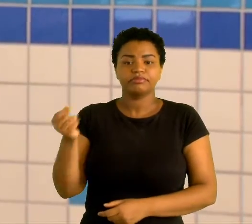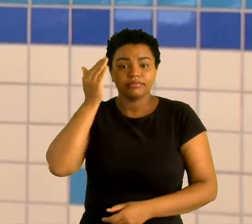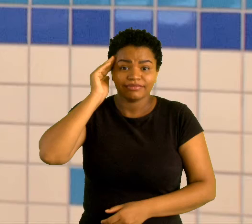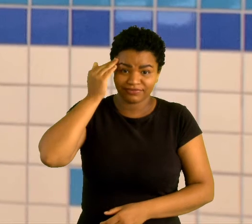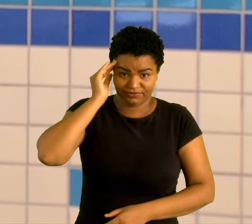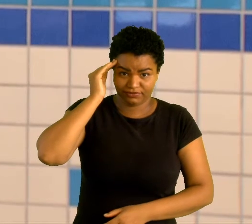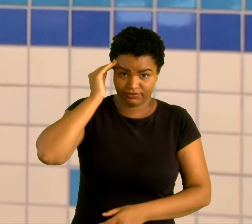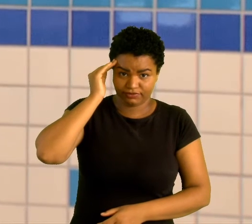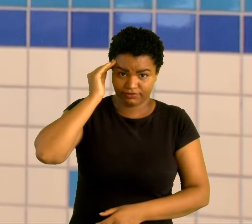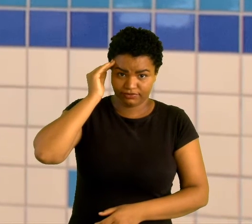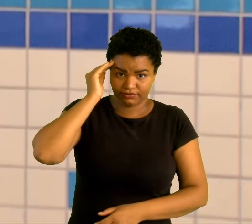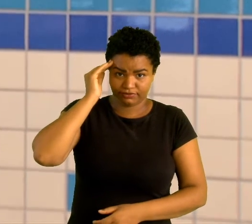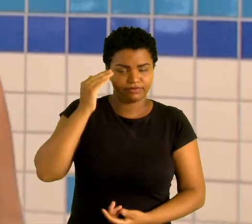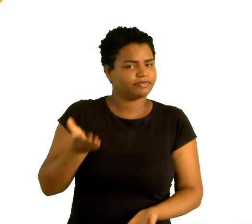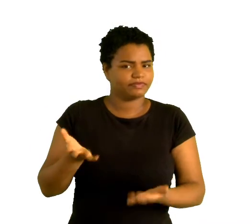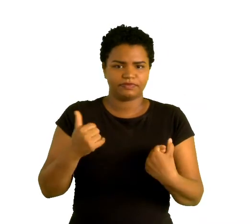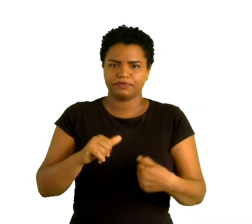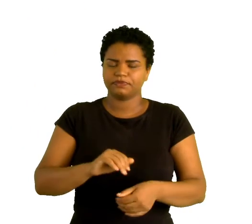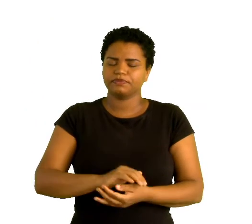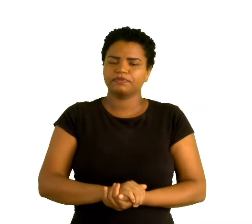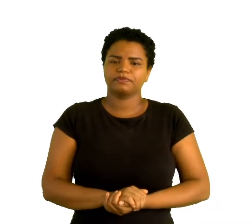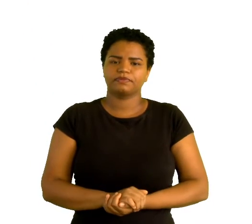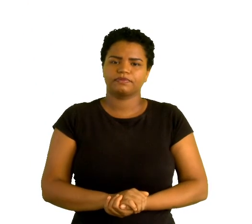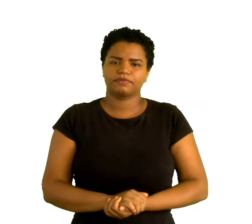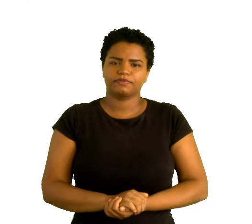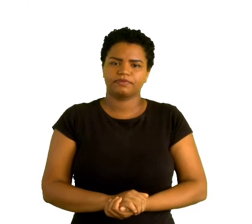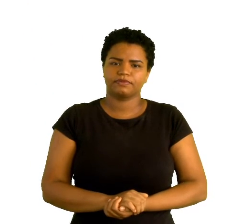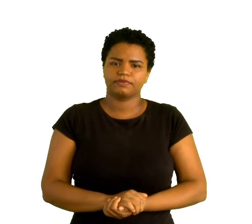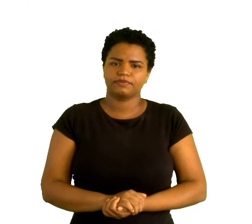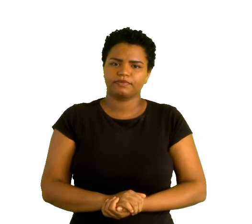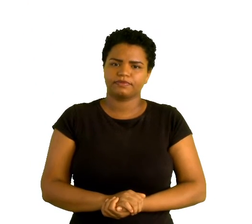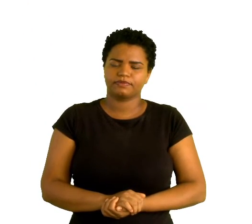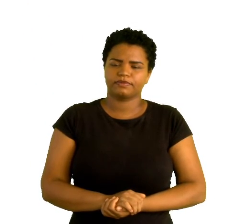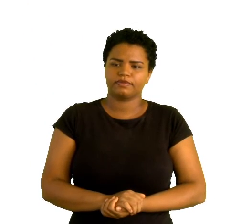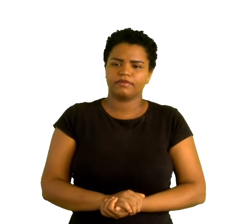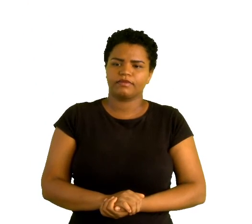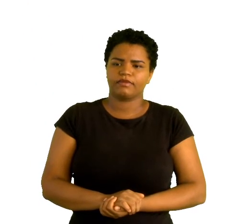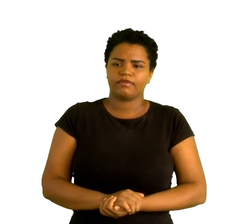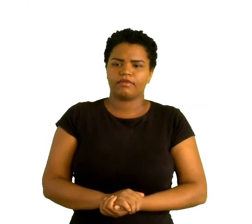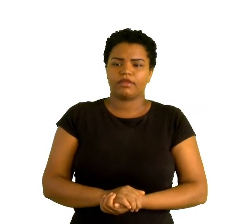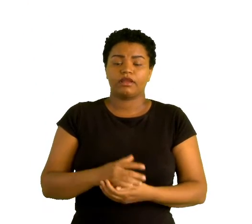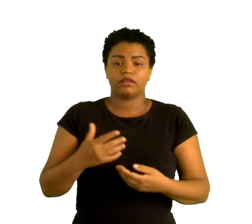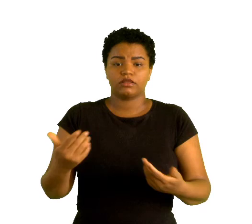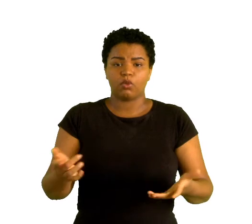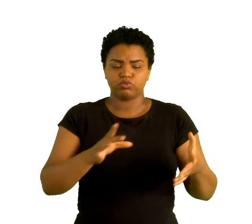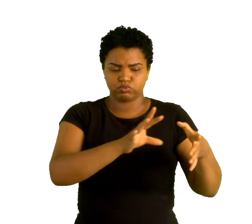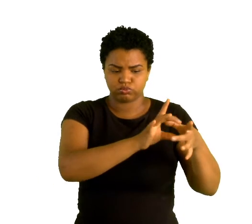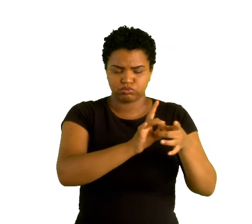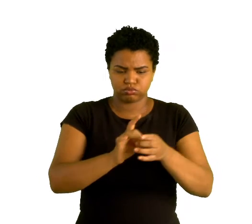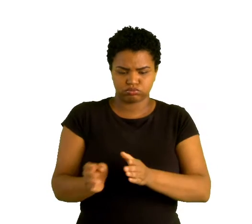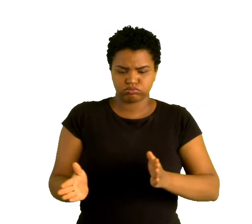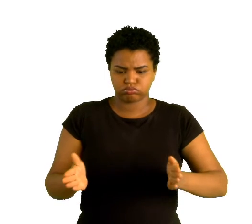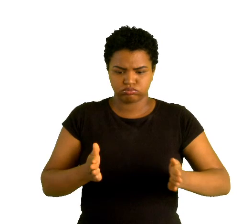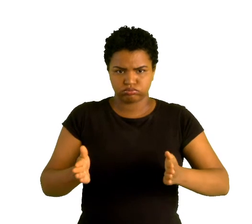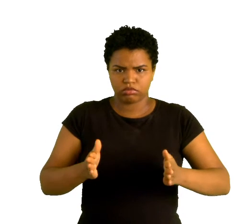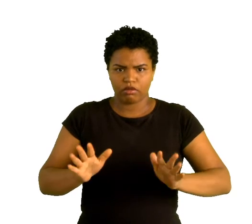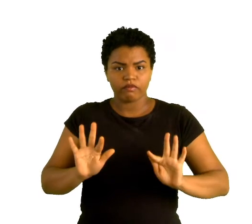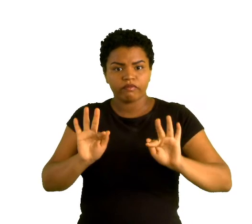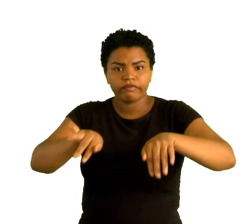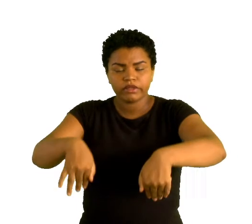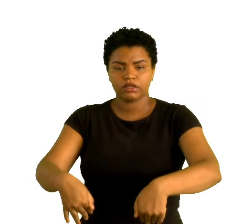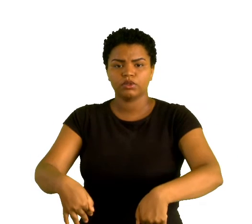entendendo? Então vamos lá. A parte do enredo que acontece o